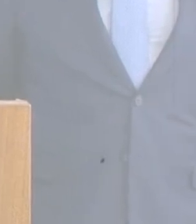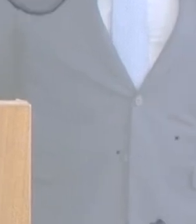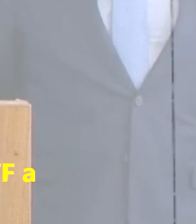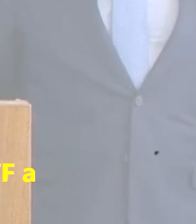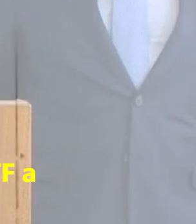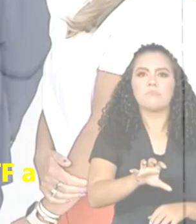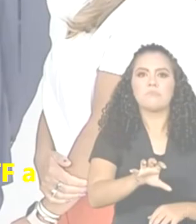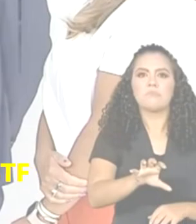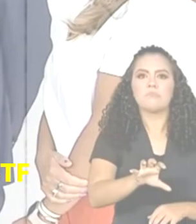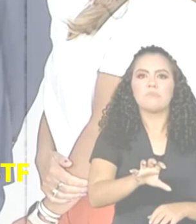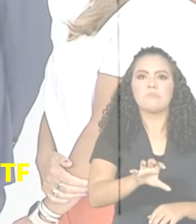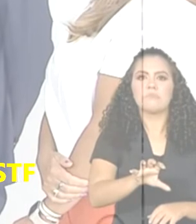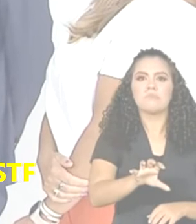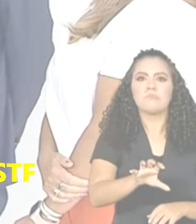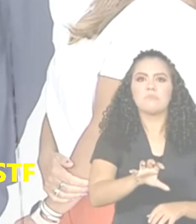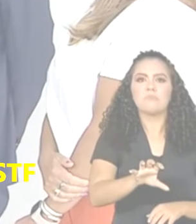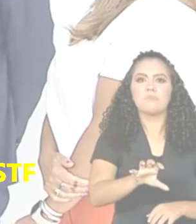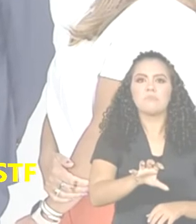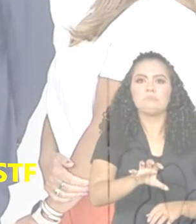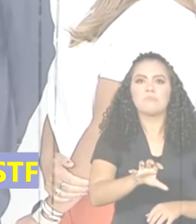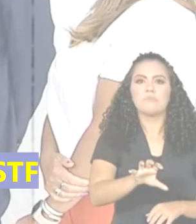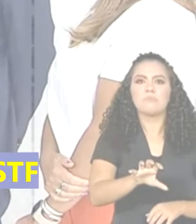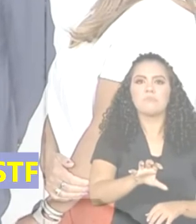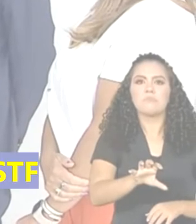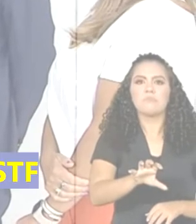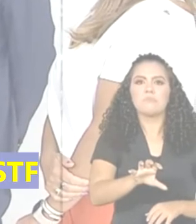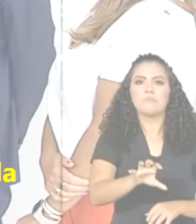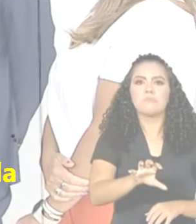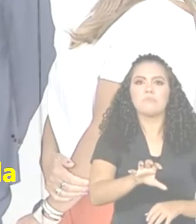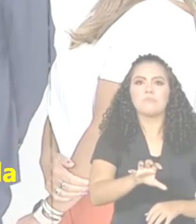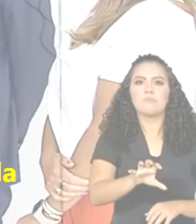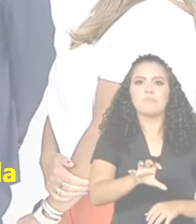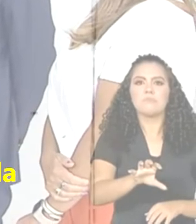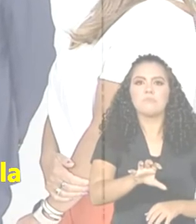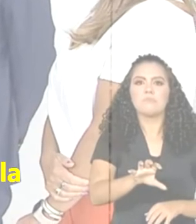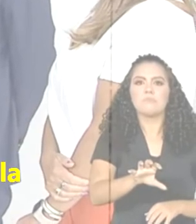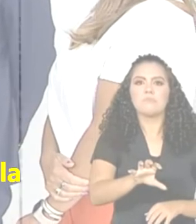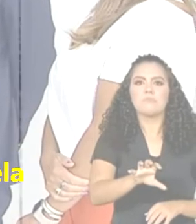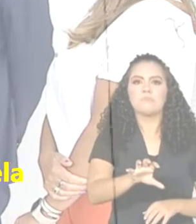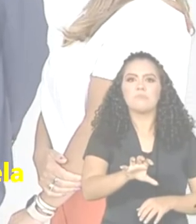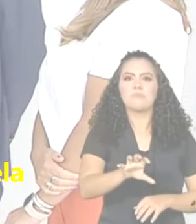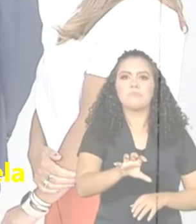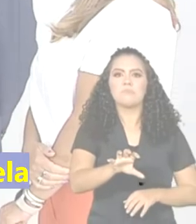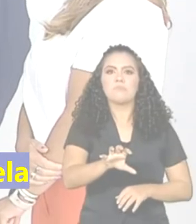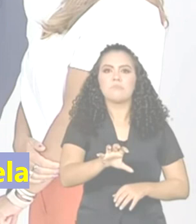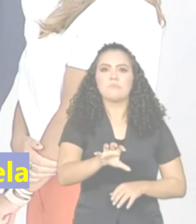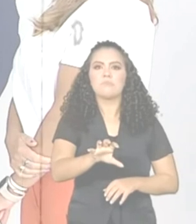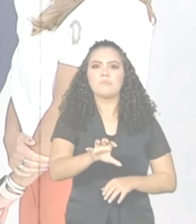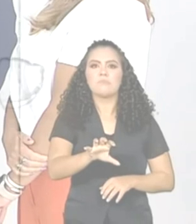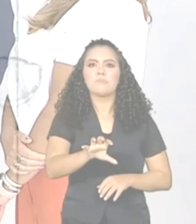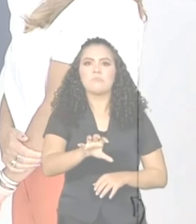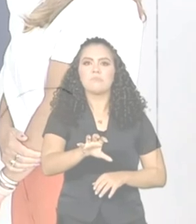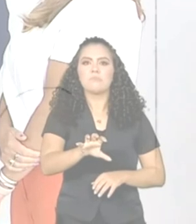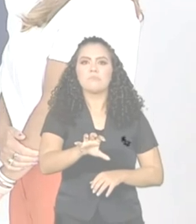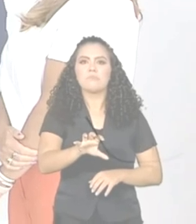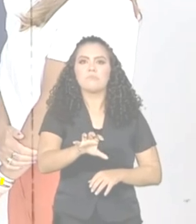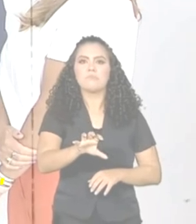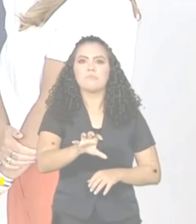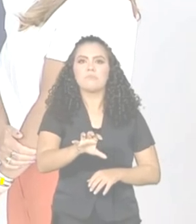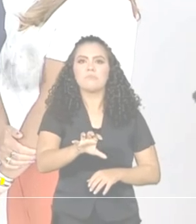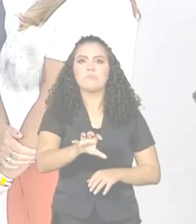o blog da Daniela Lima. Número 2 de Dino no Ministério, Ricardo Capelli afirmou nesta quinta ao blog